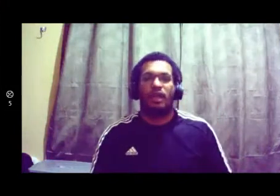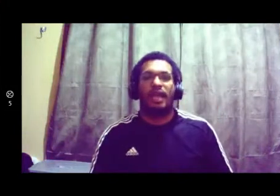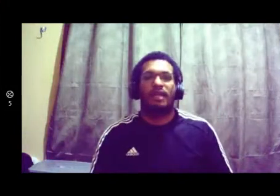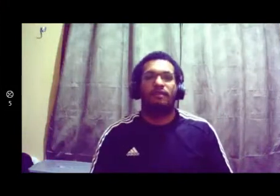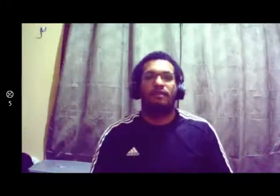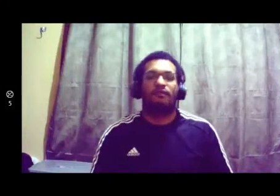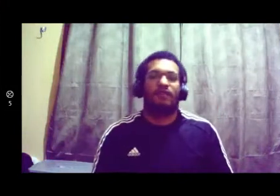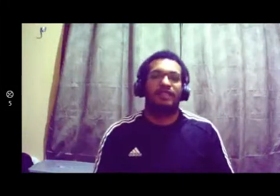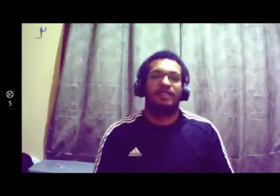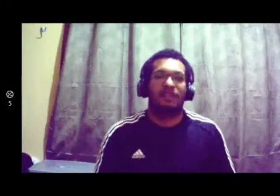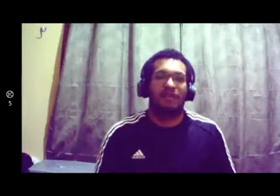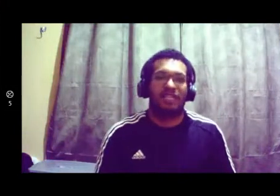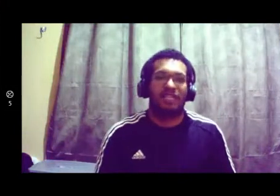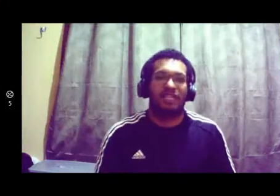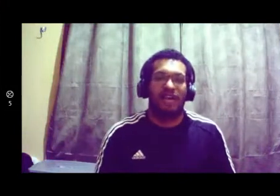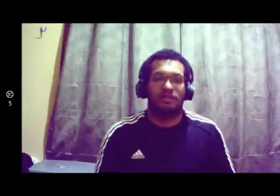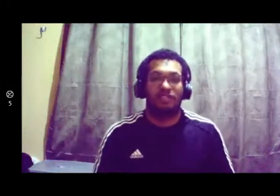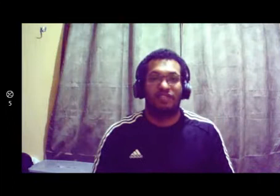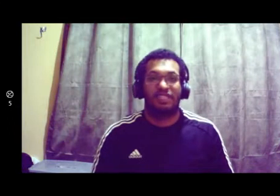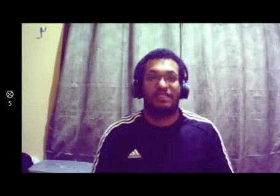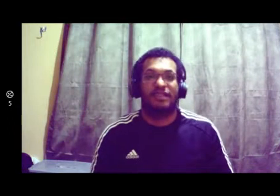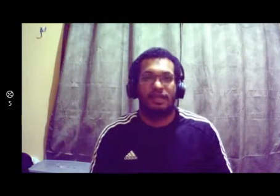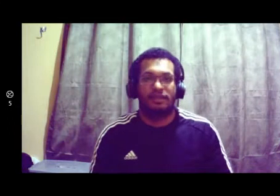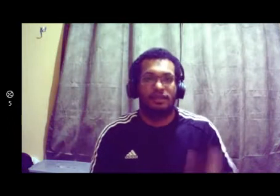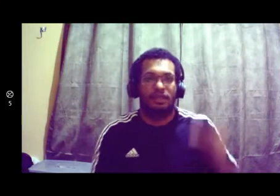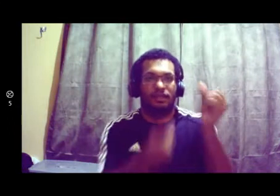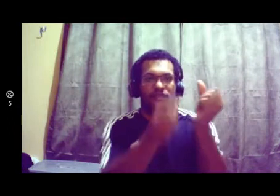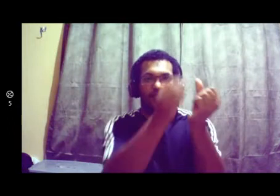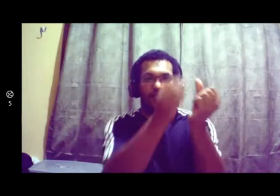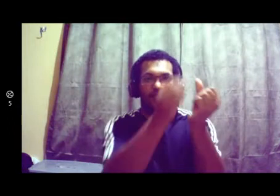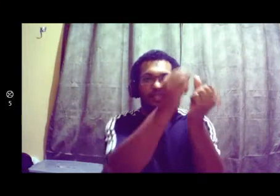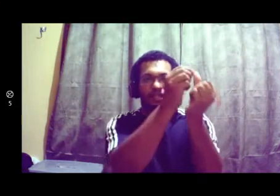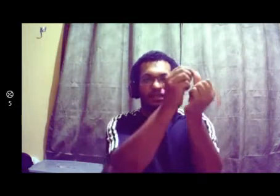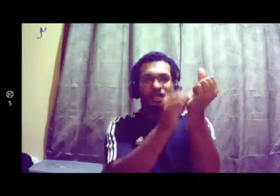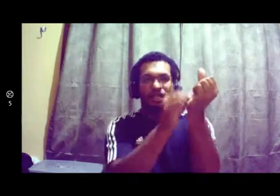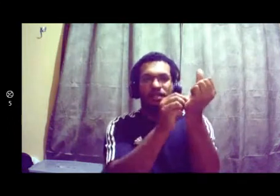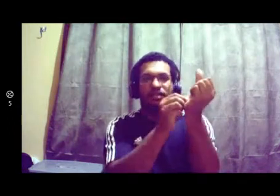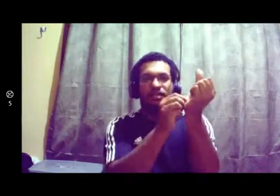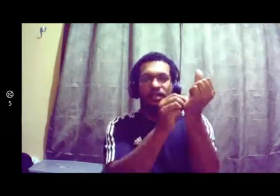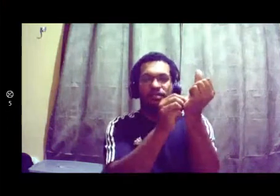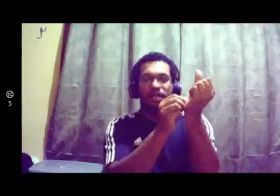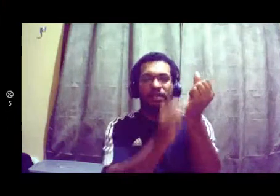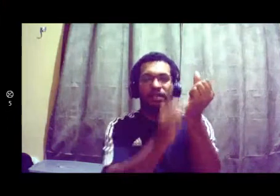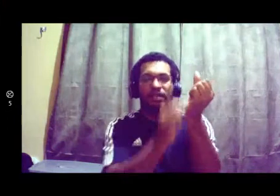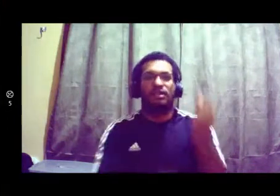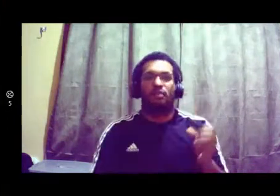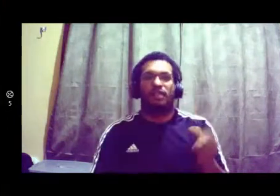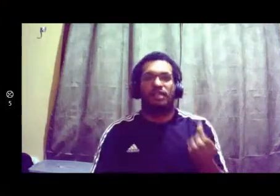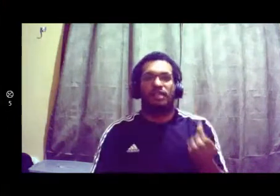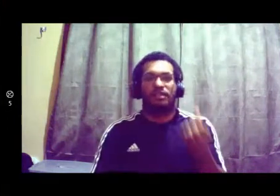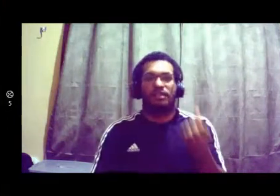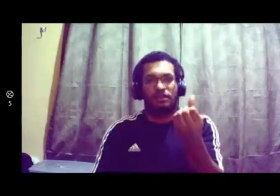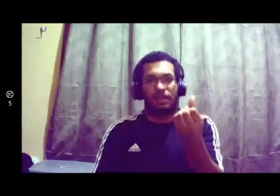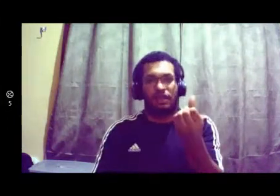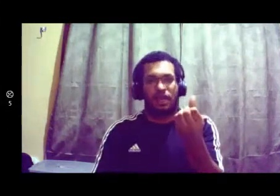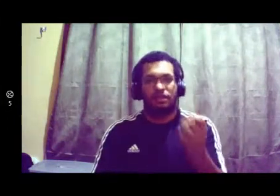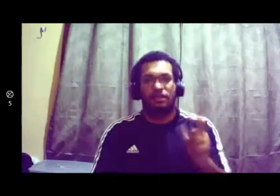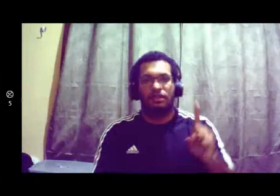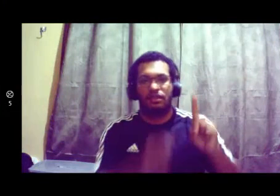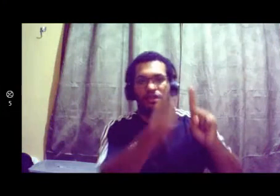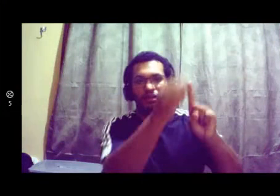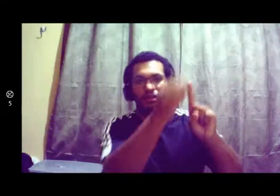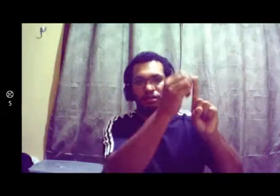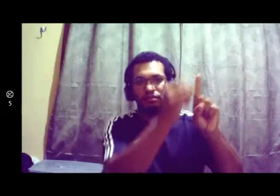meses. Aí, às vezes, fica mais fácil, em vez de fazer 6, fazer assim, 6 meses, pode fazer assim,